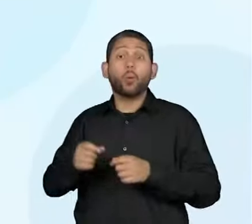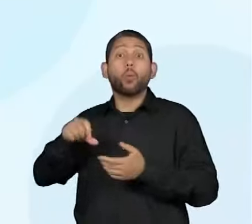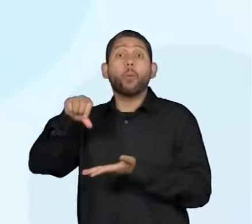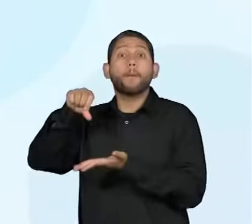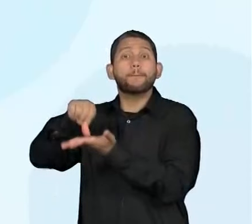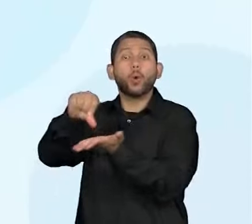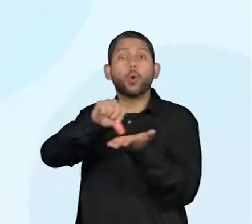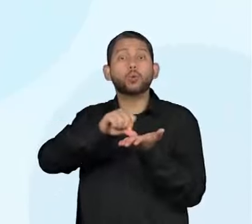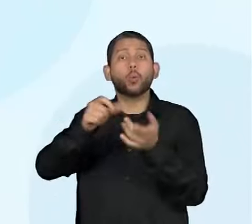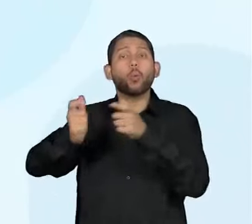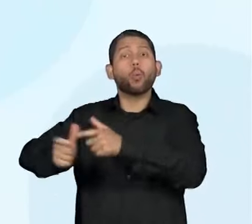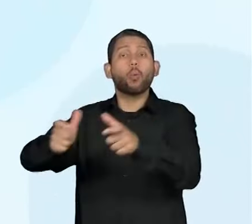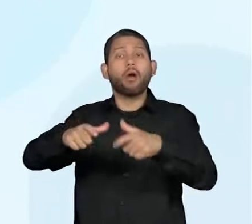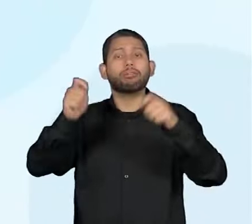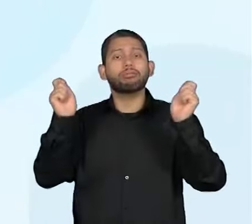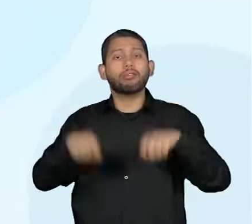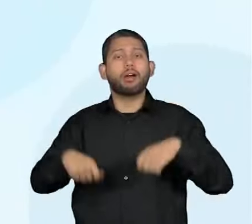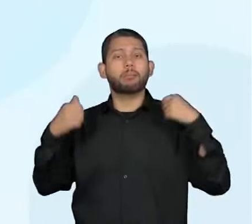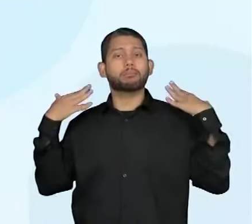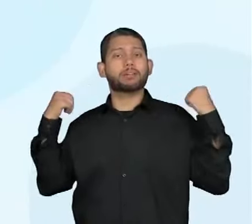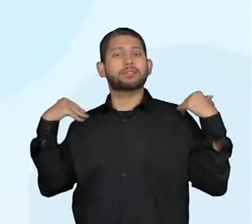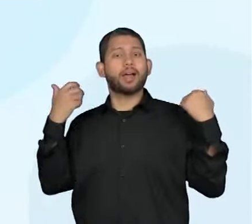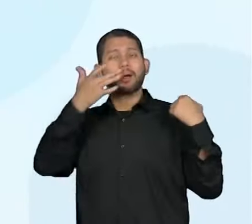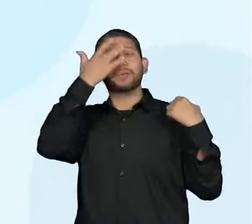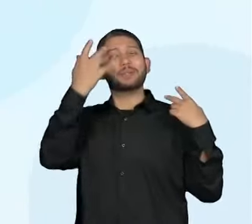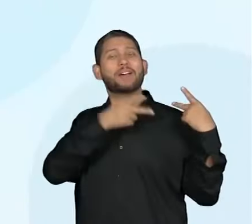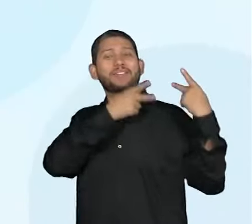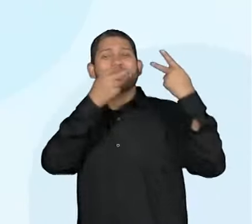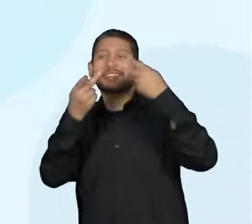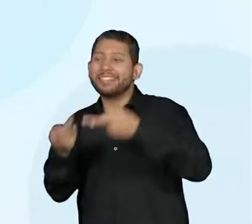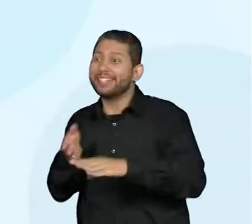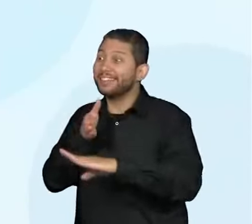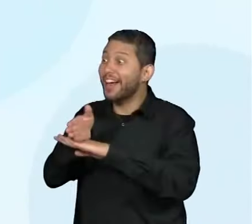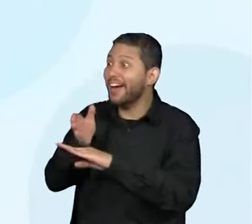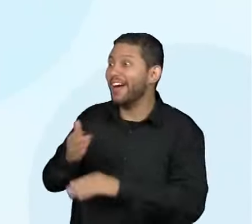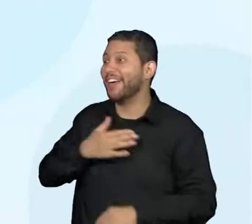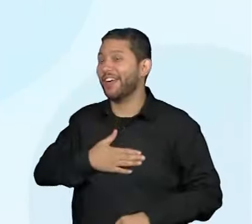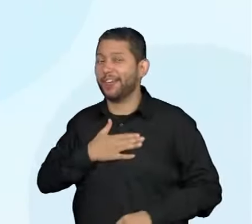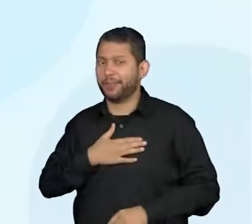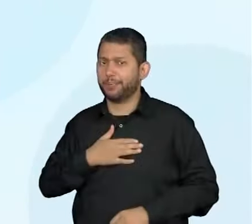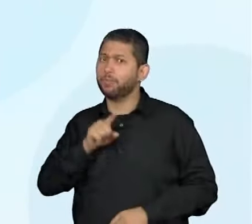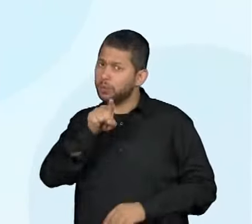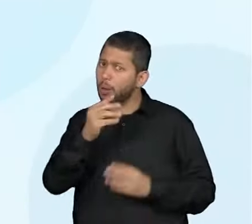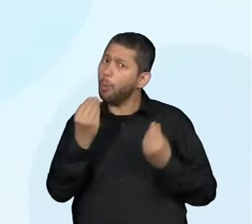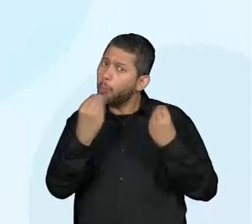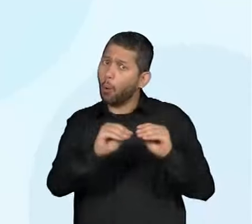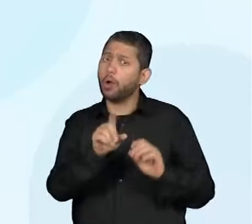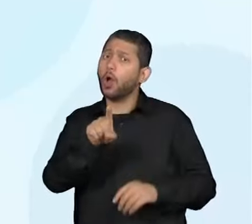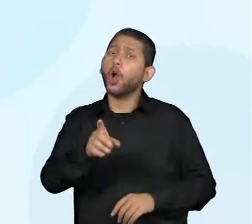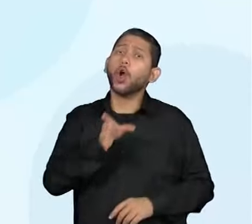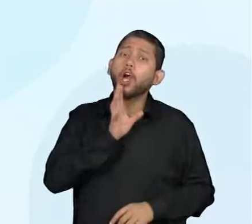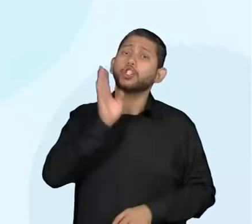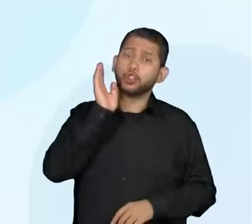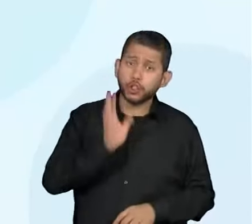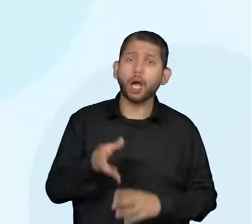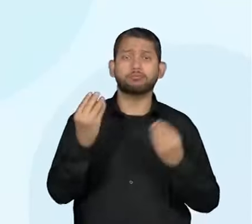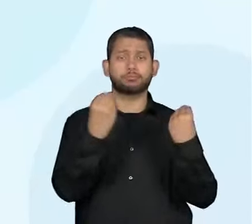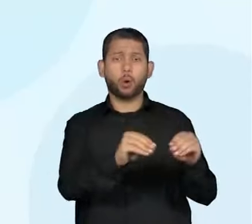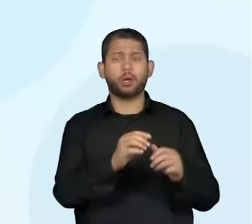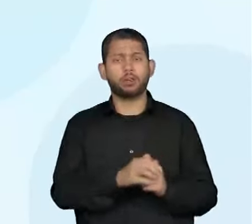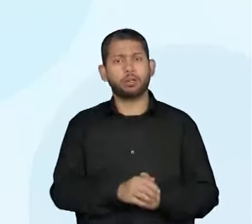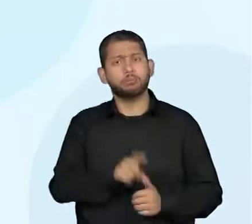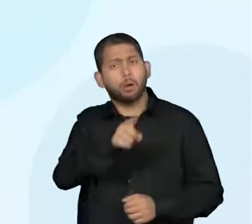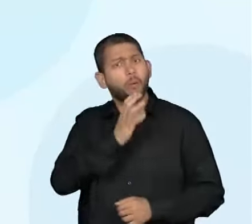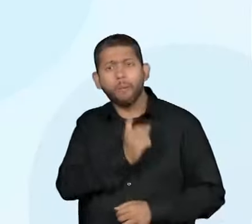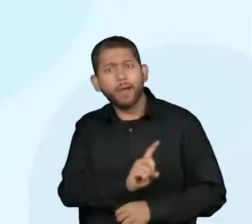turísticos. E aí você vai pesquisar, você vai colocar primeiro aqueles que você já conhece e pesquisar se tem alguns outros